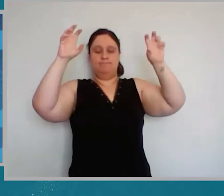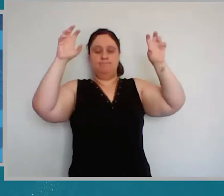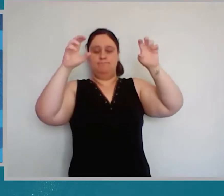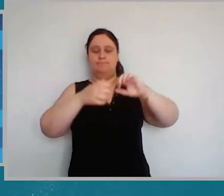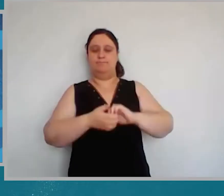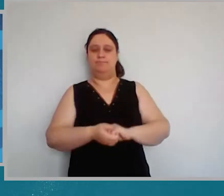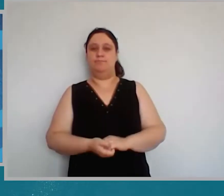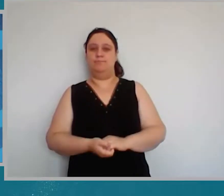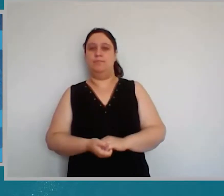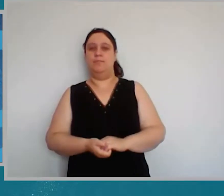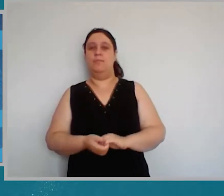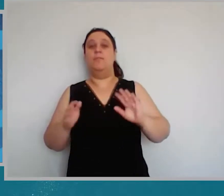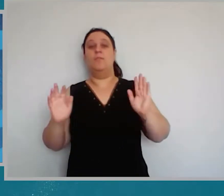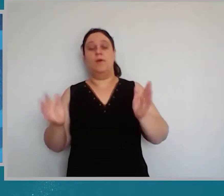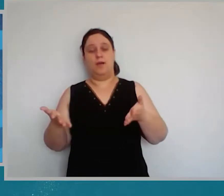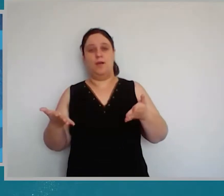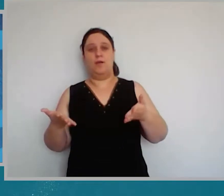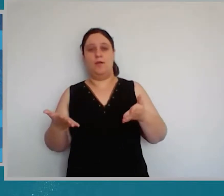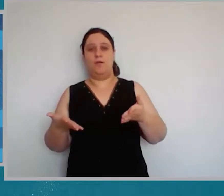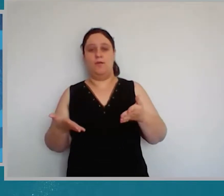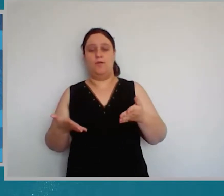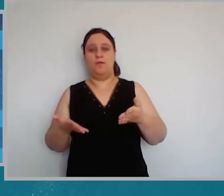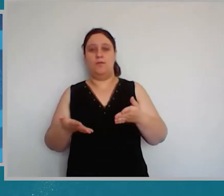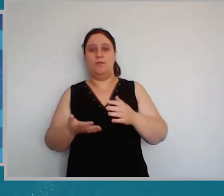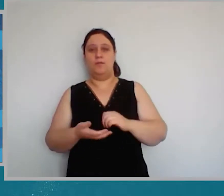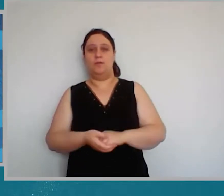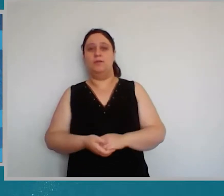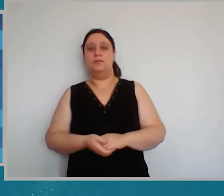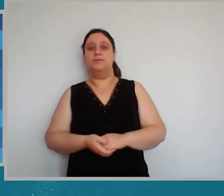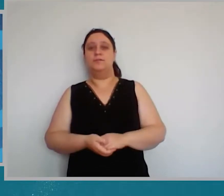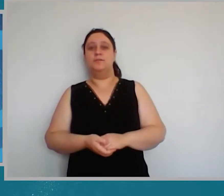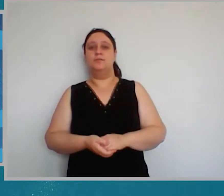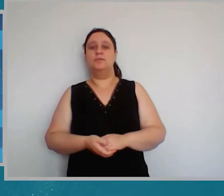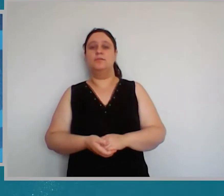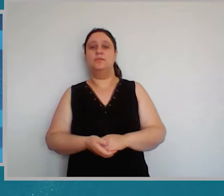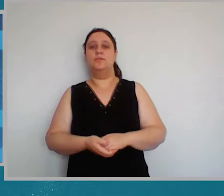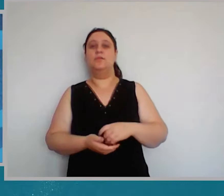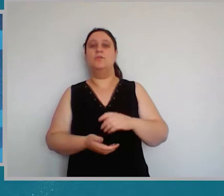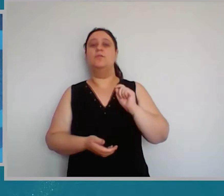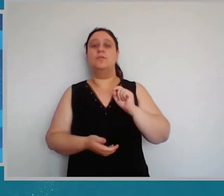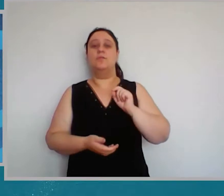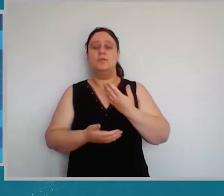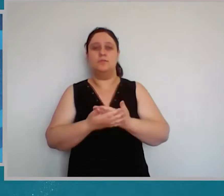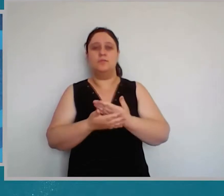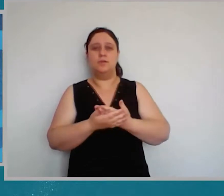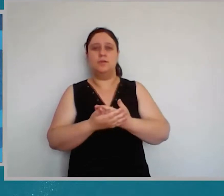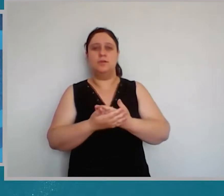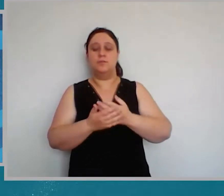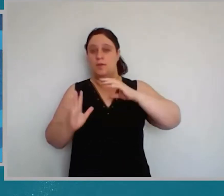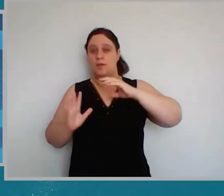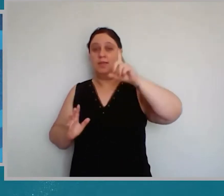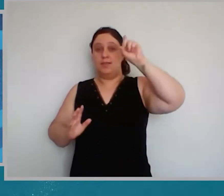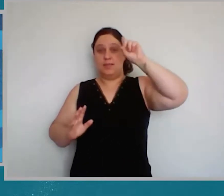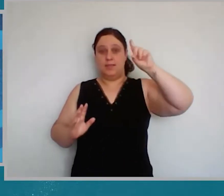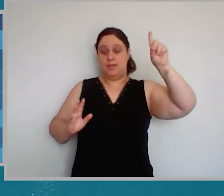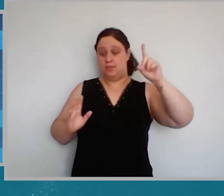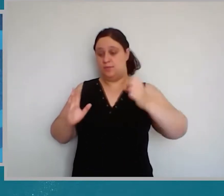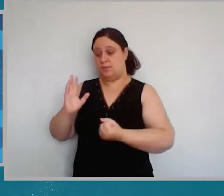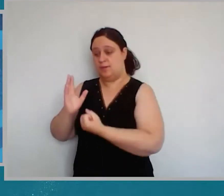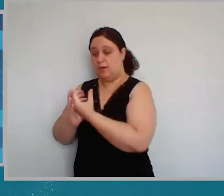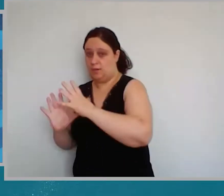agora que esse mundo foi criado por Deus e a terra foi criada de uma forma